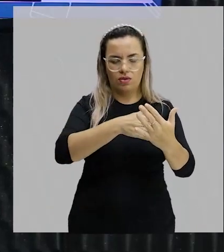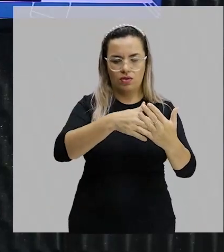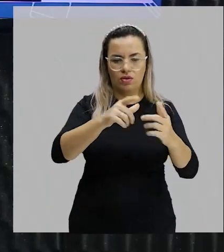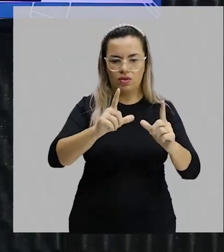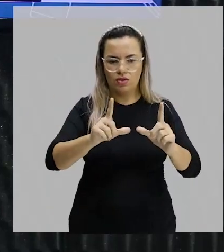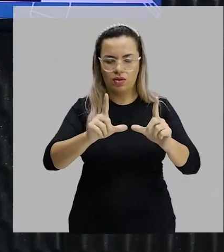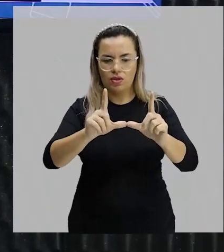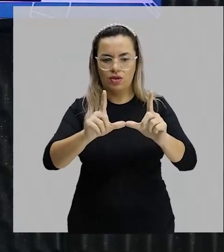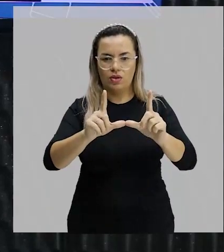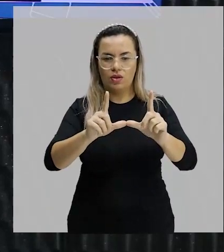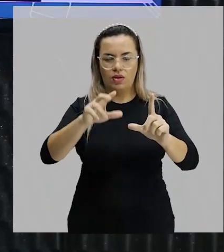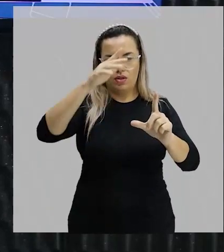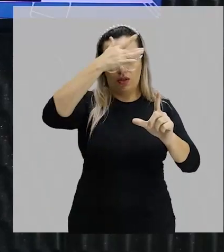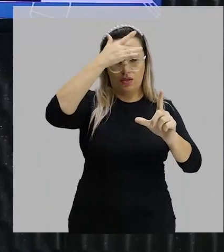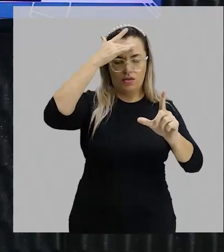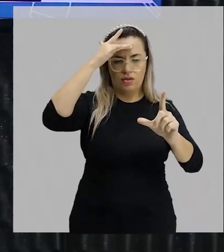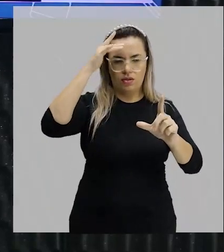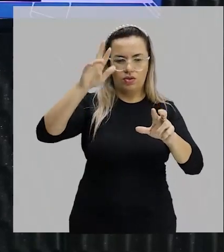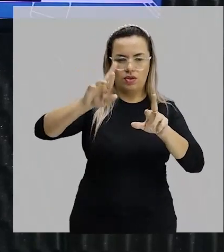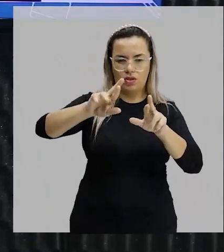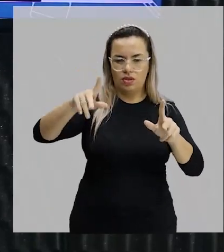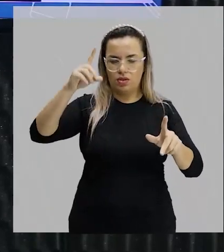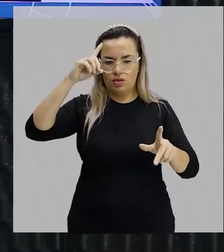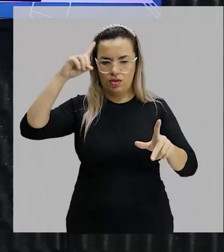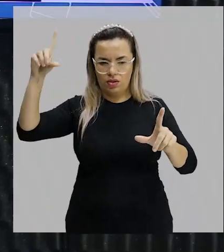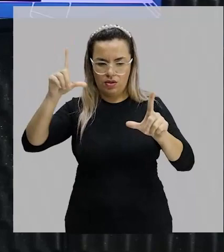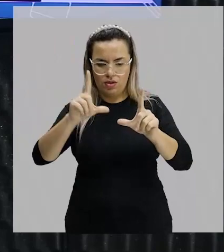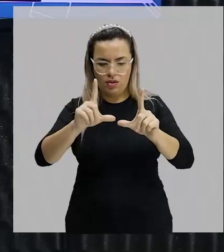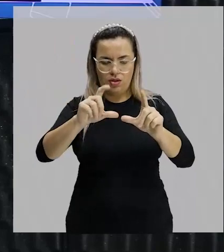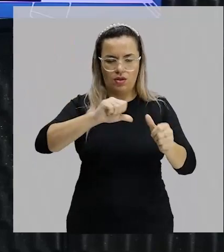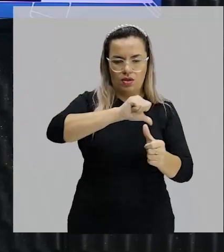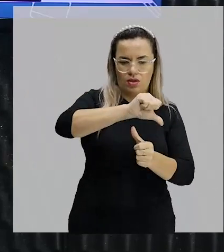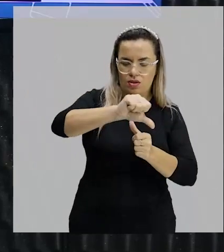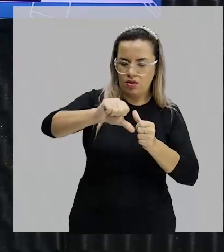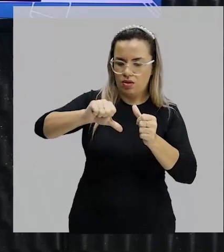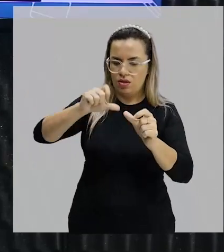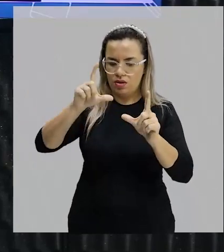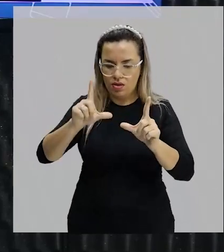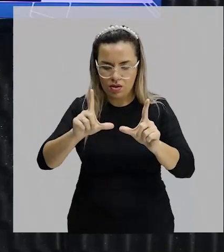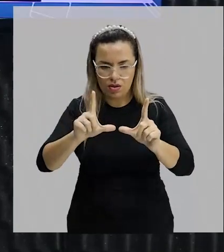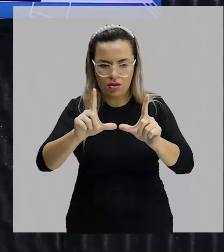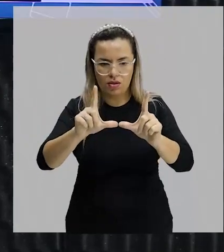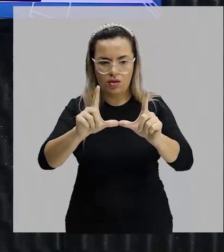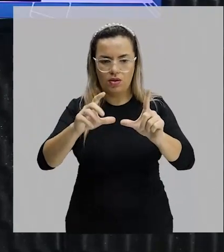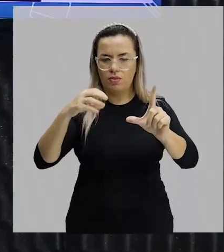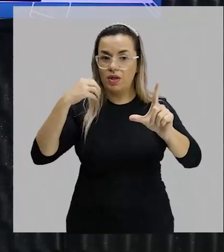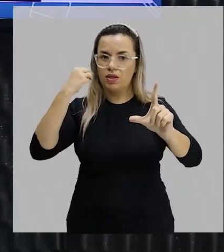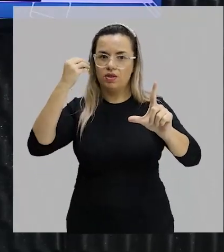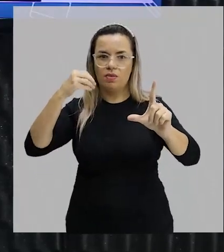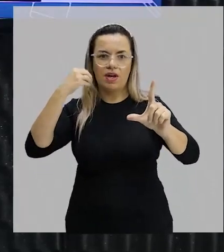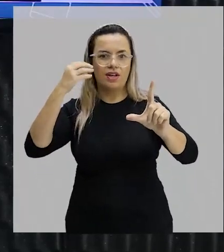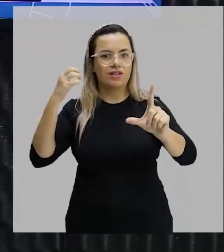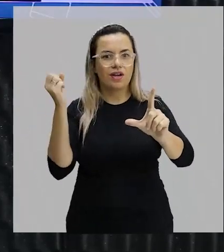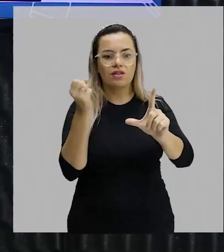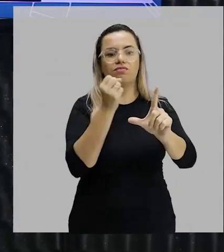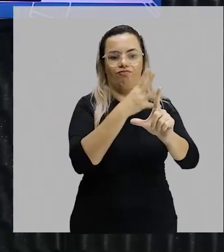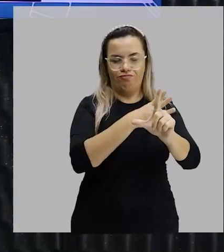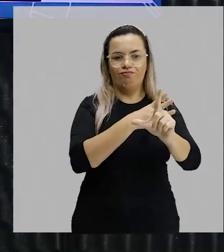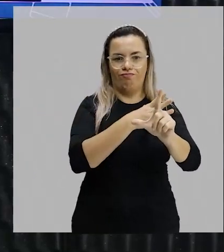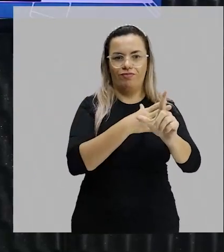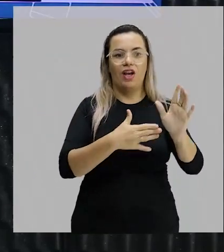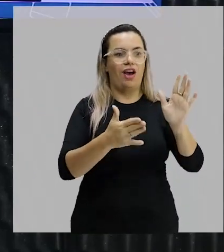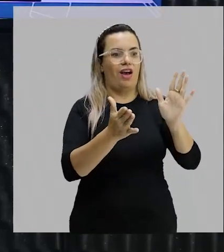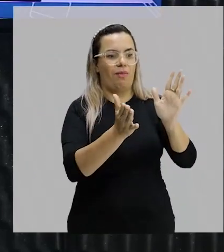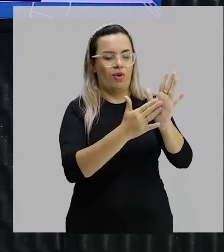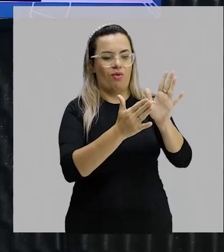o cenário sendo modificado e a cada cena que ia sendo construída, a cada apresentação, ele ganhava um aspecto novo. Ou seja, a proposta do